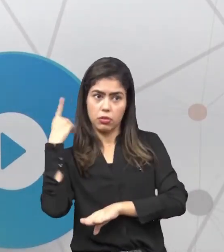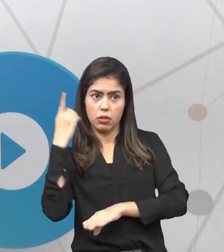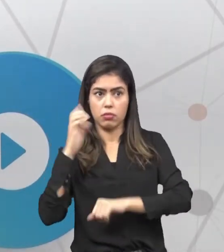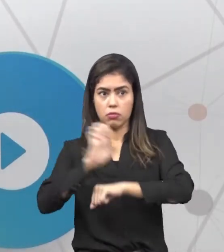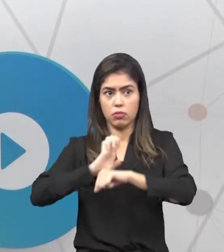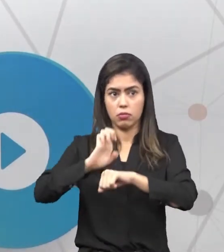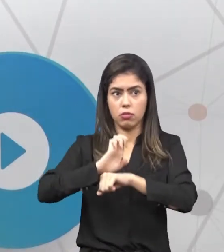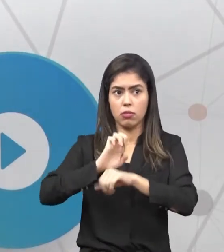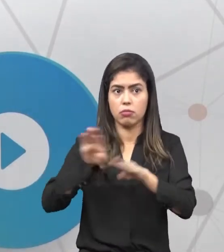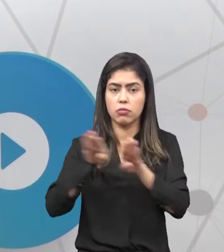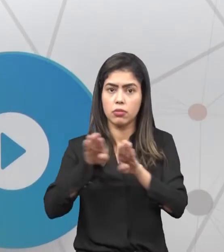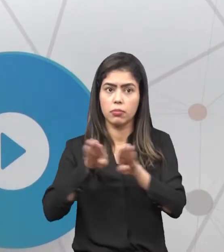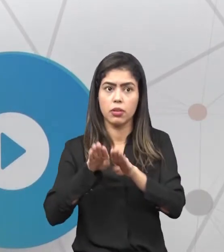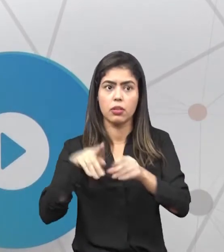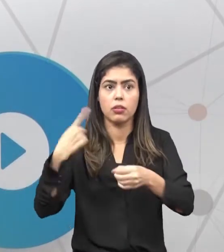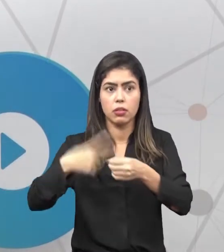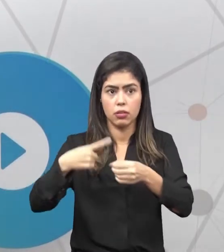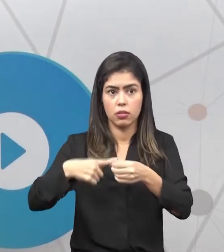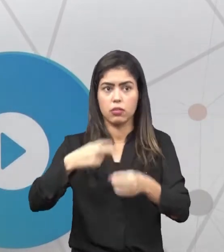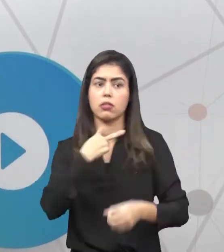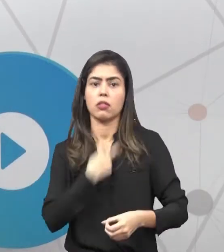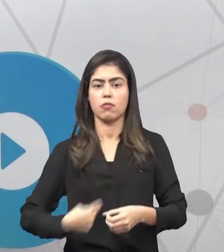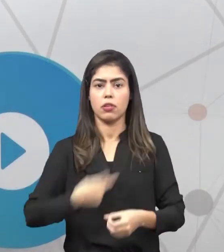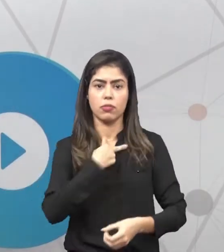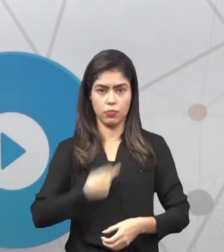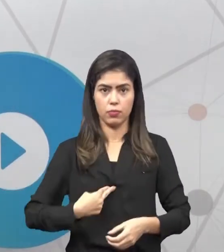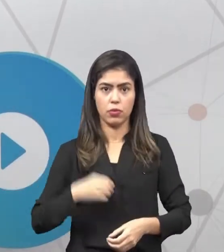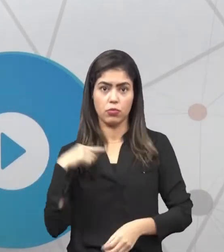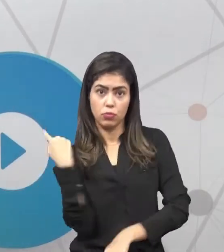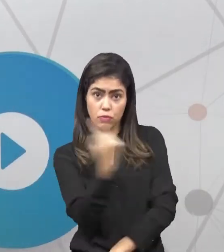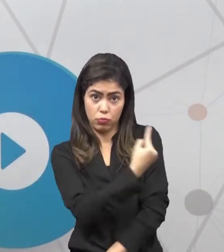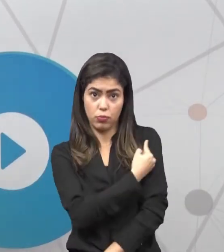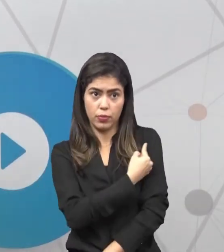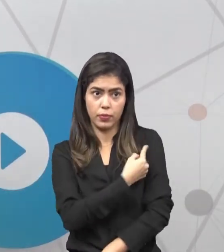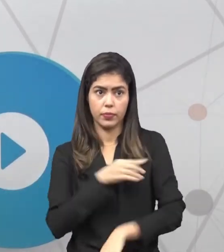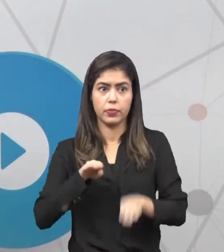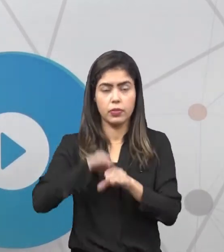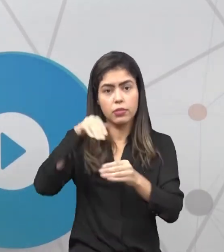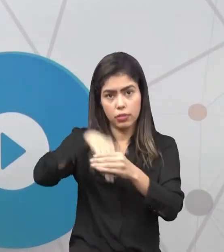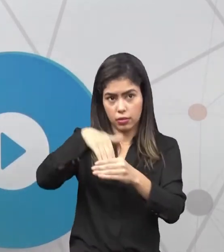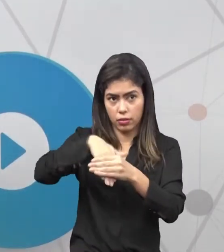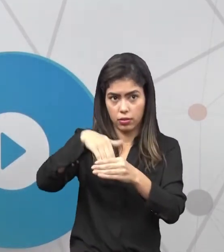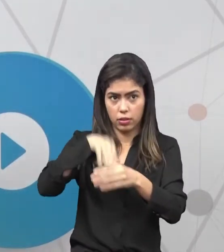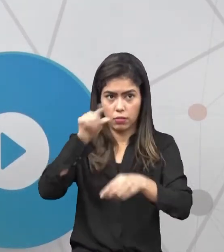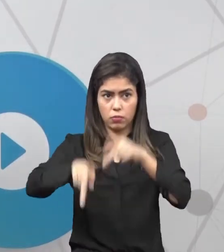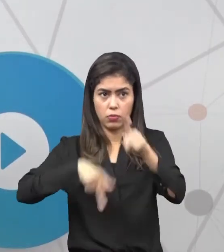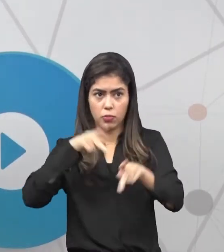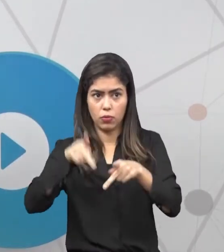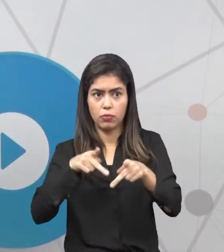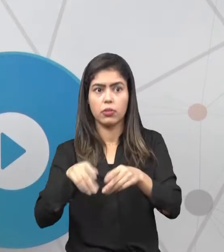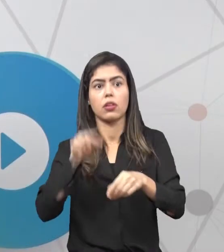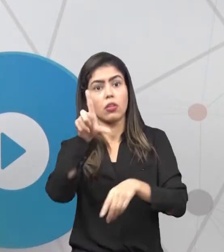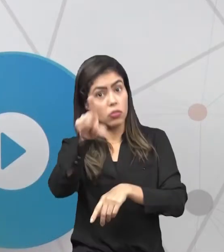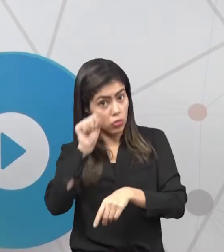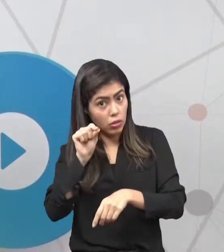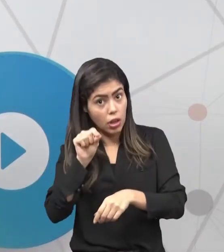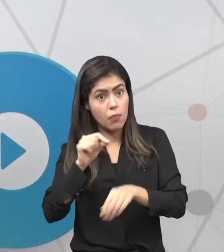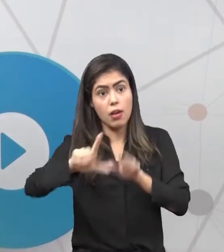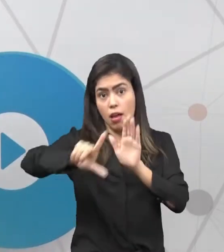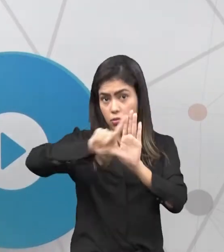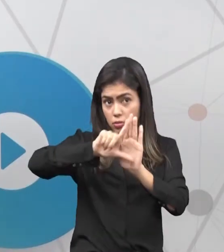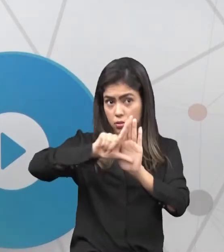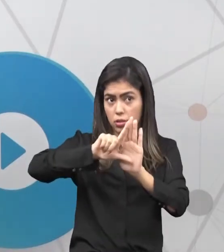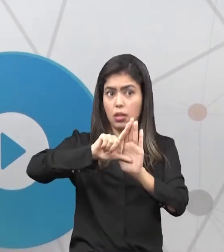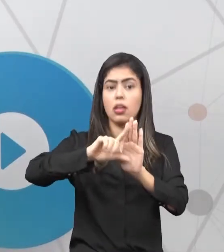âmbito municipal, nós temos os vereadores. Nós elegemos enquanto povo. Se nós elegemos, então, as leis é